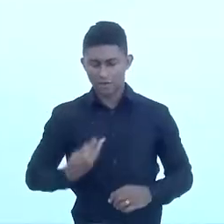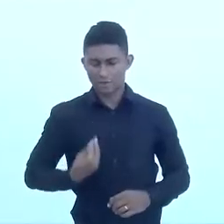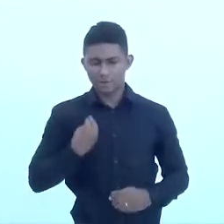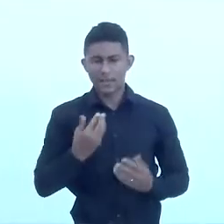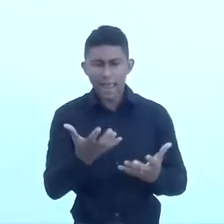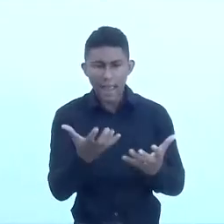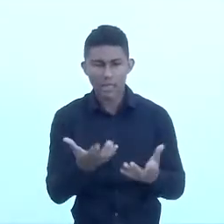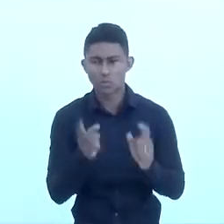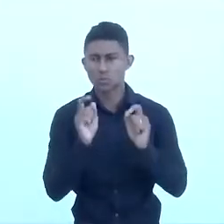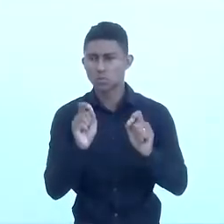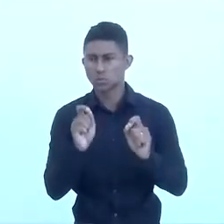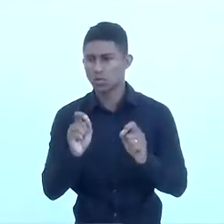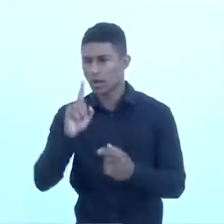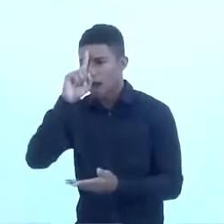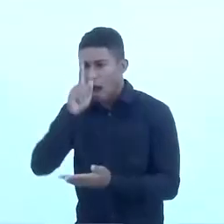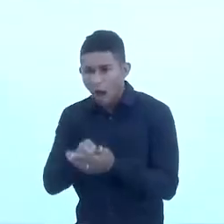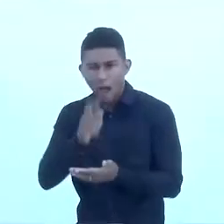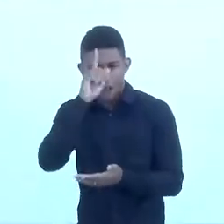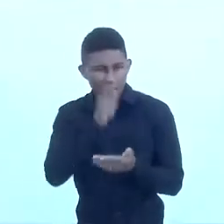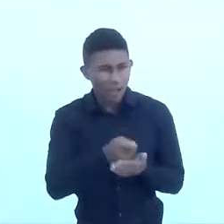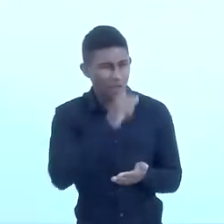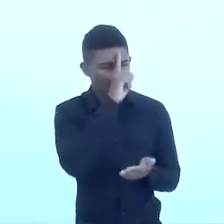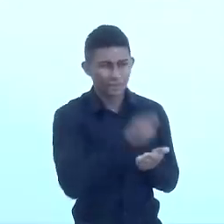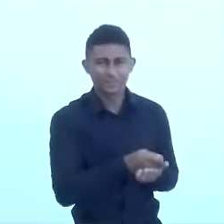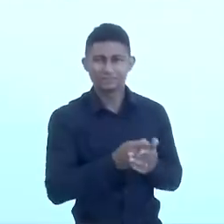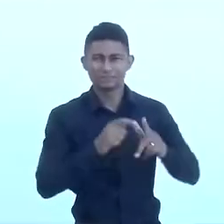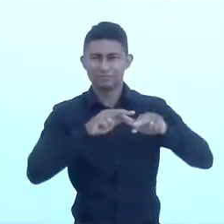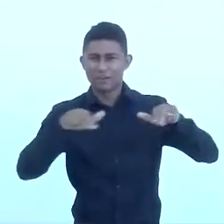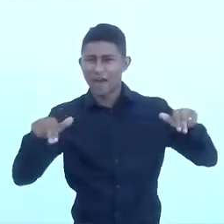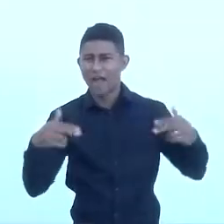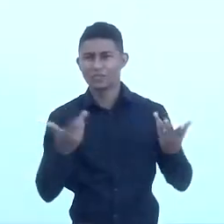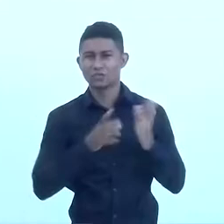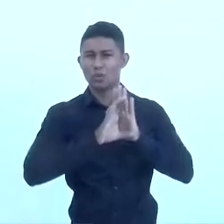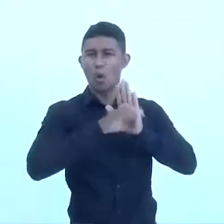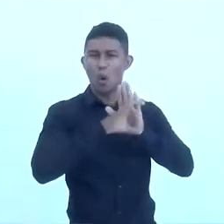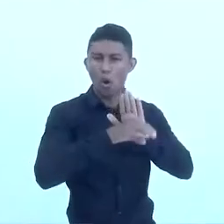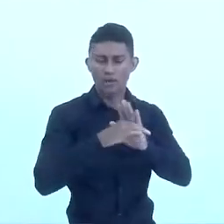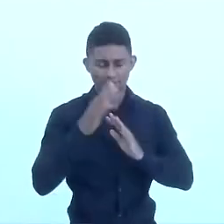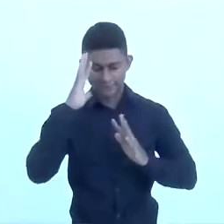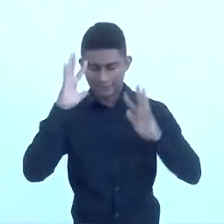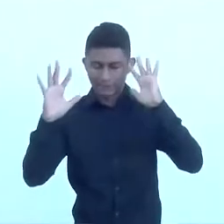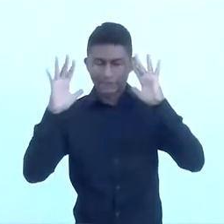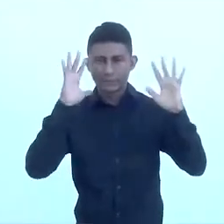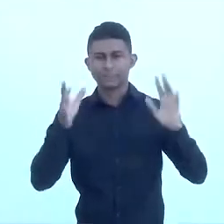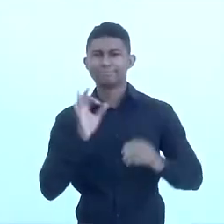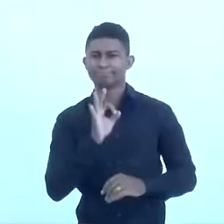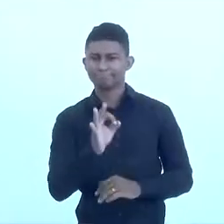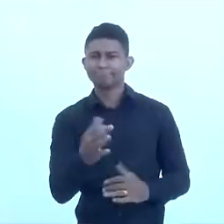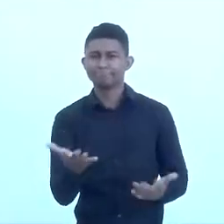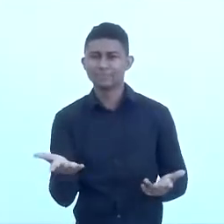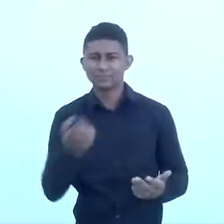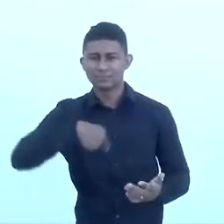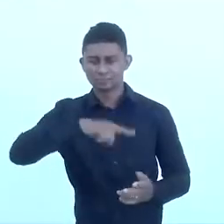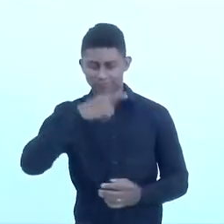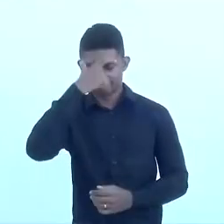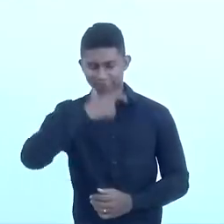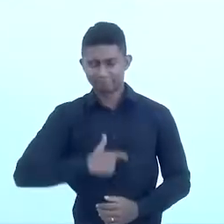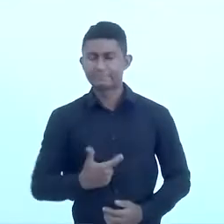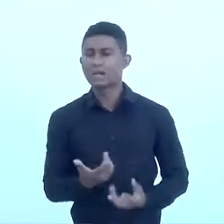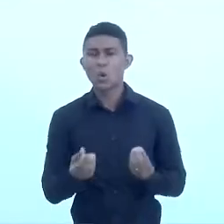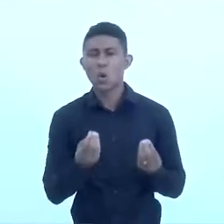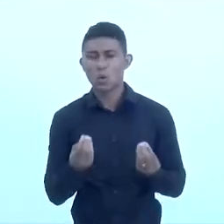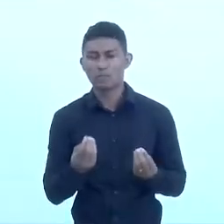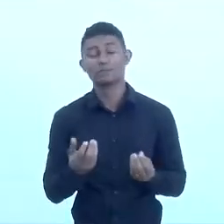os rumos vão ser definidos, conceitos, ideologias, e, enfim, o caráter da